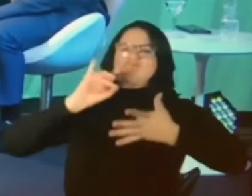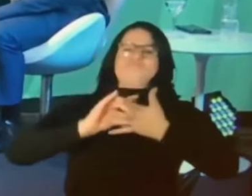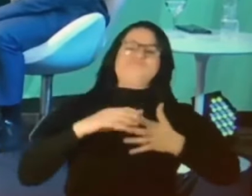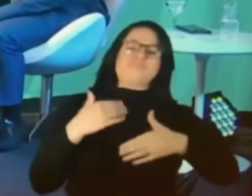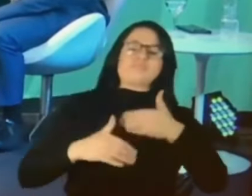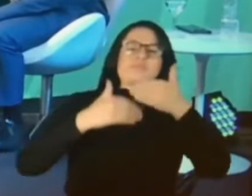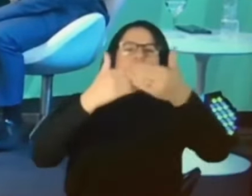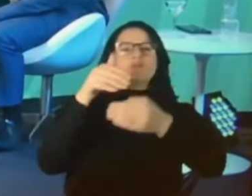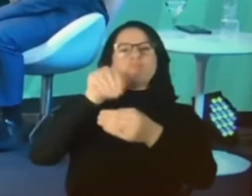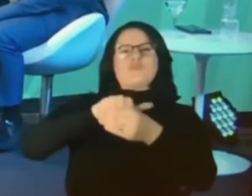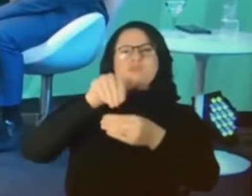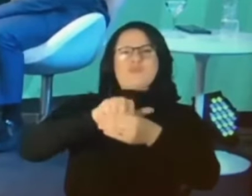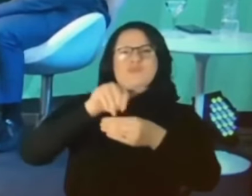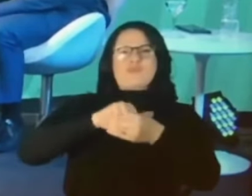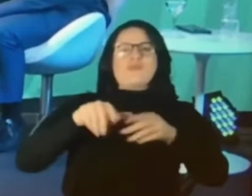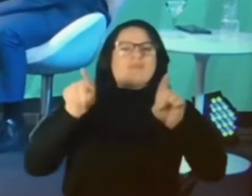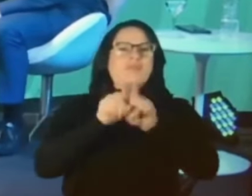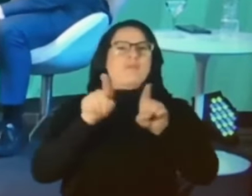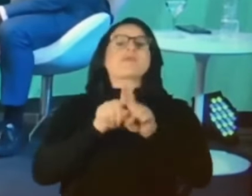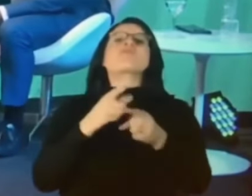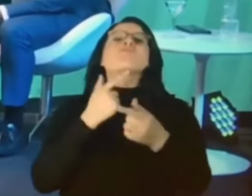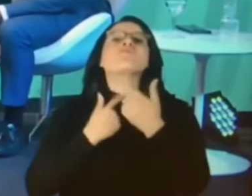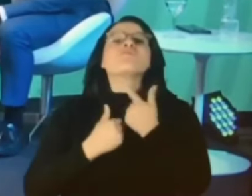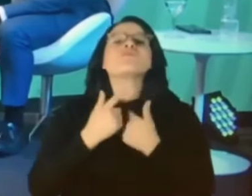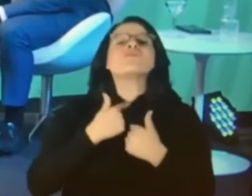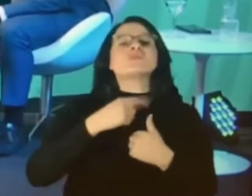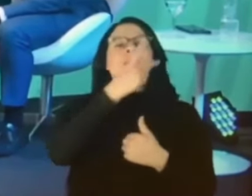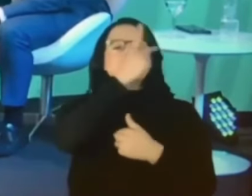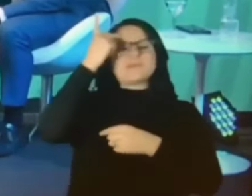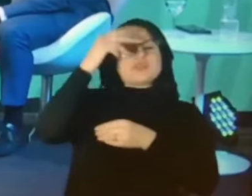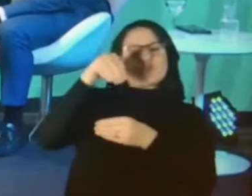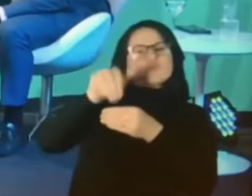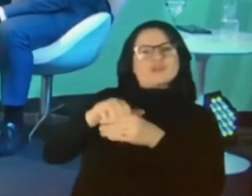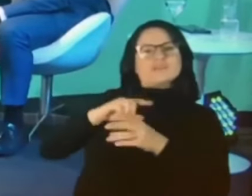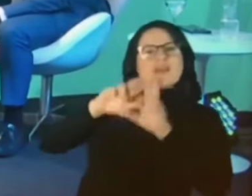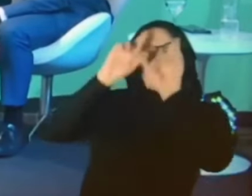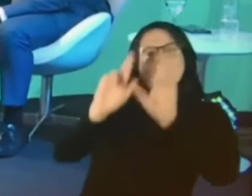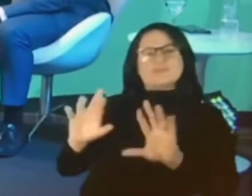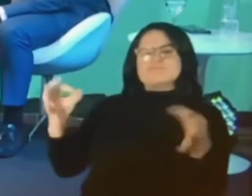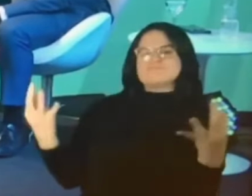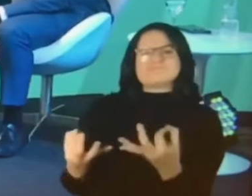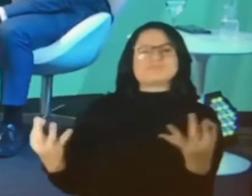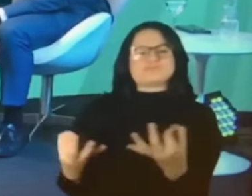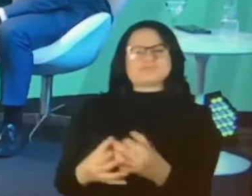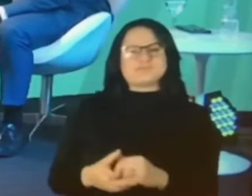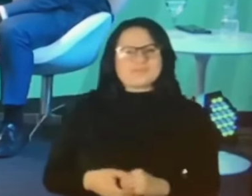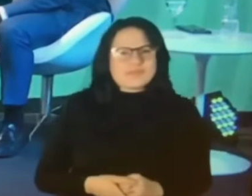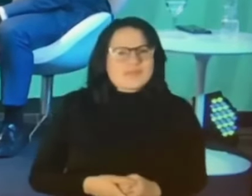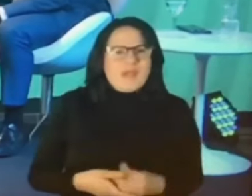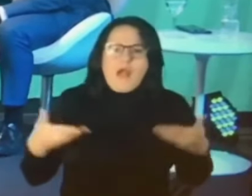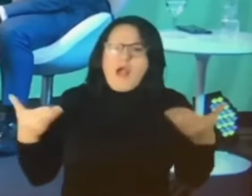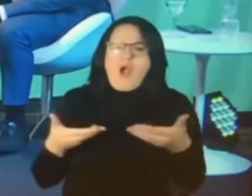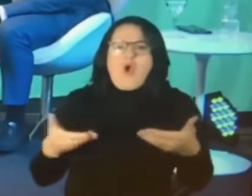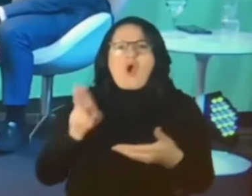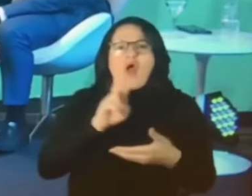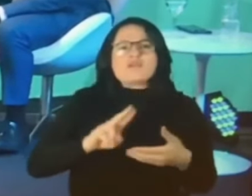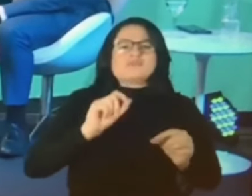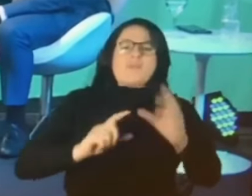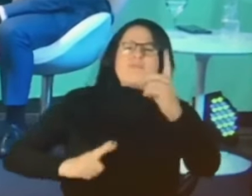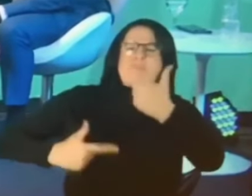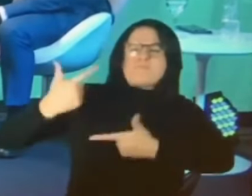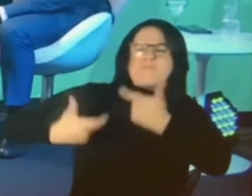garantir que a vontade do eleitor fosse efetivamente respeitada, e que tem sido usado como mais um campo de batalha, como mais